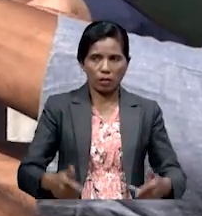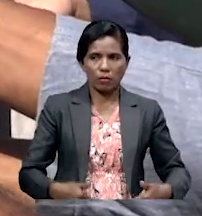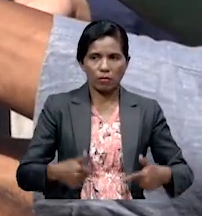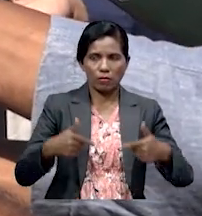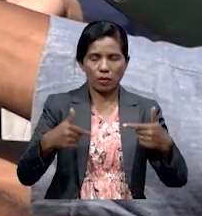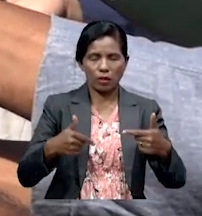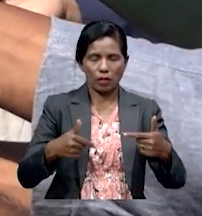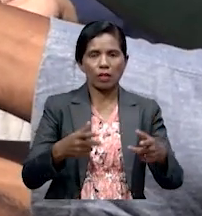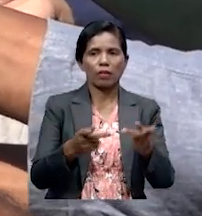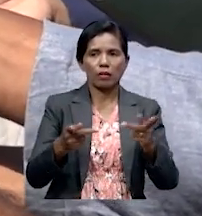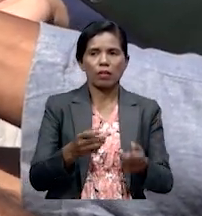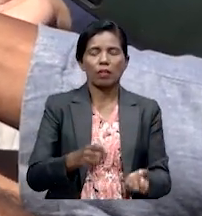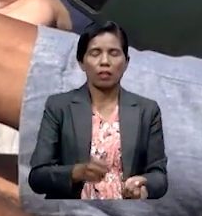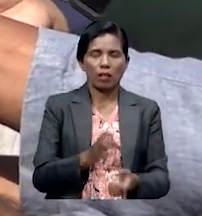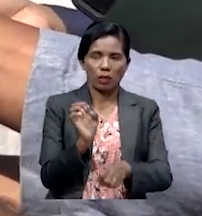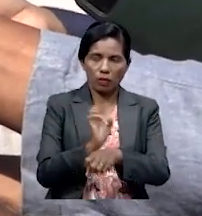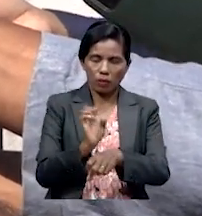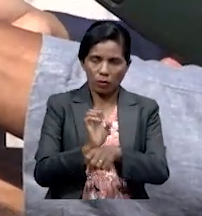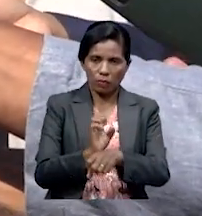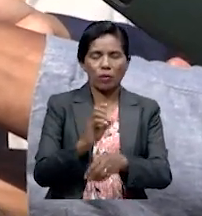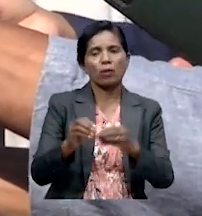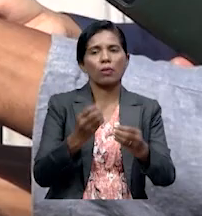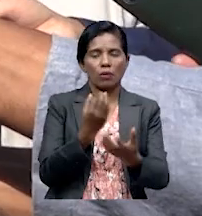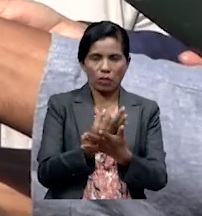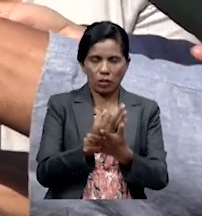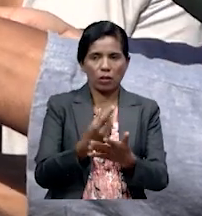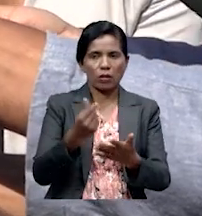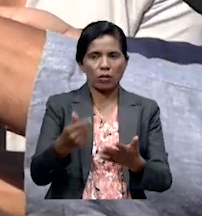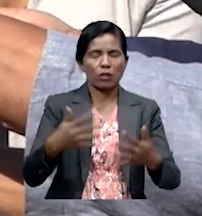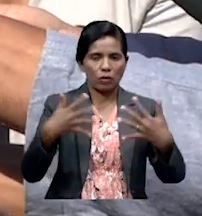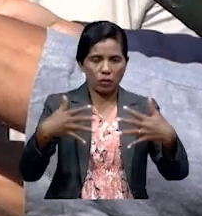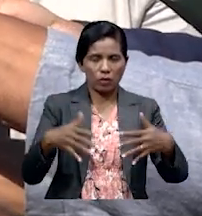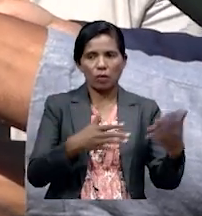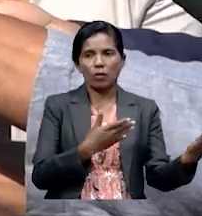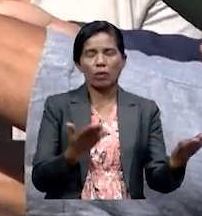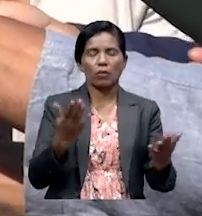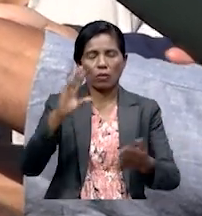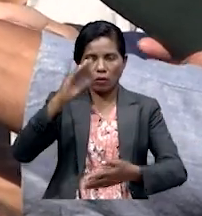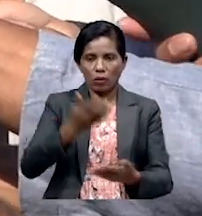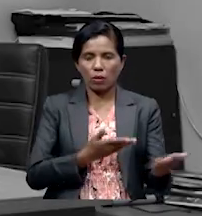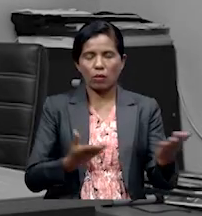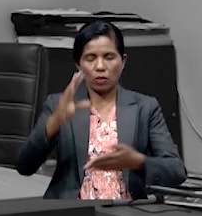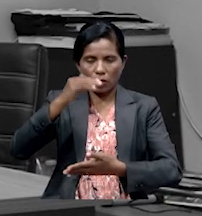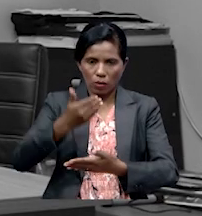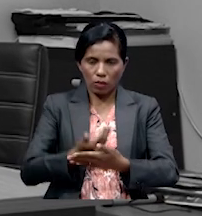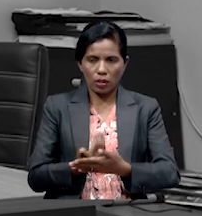oituan condições económico financeiras e funo hotu ni lior ne ansira mai